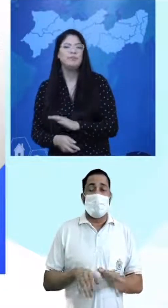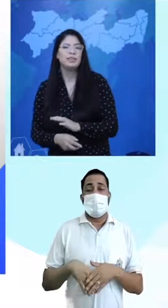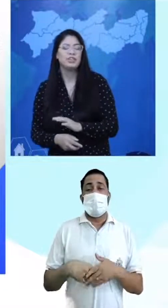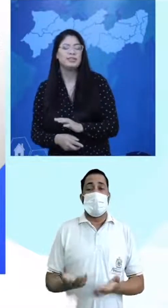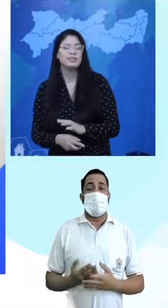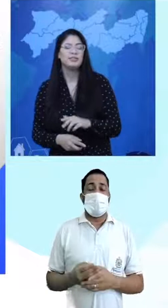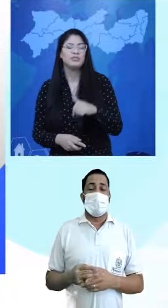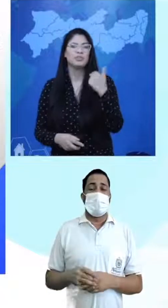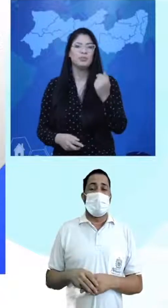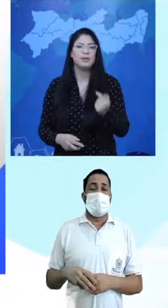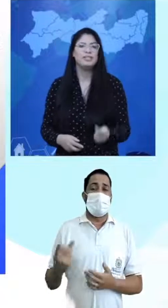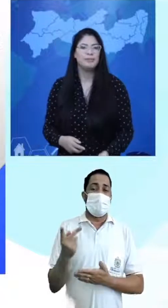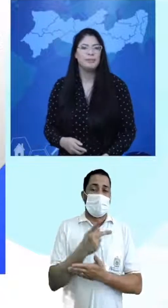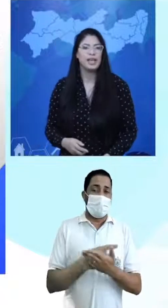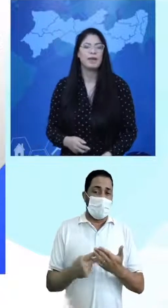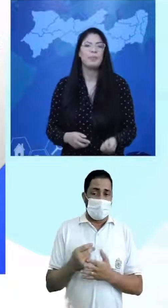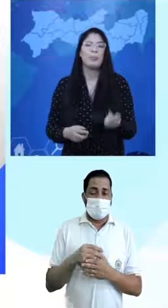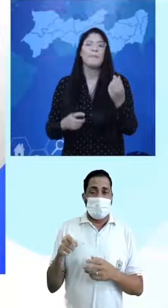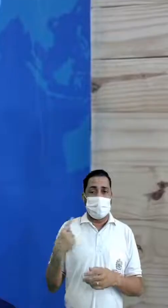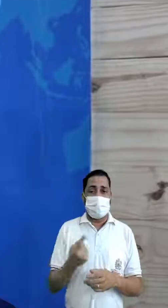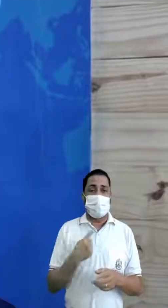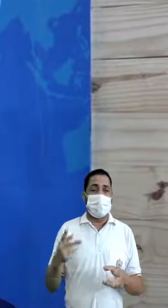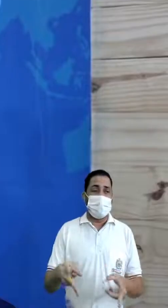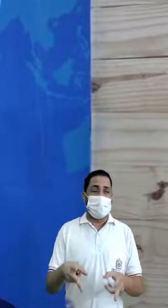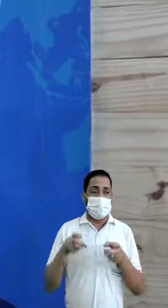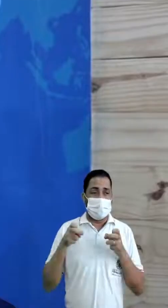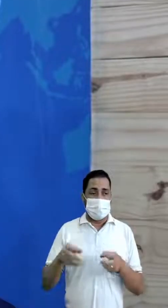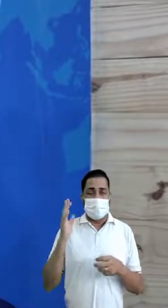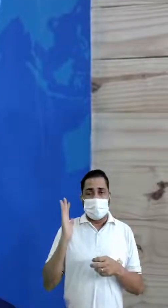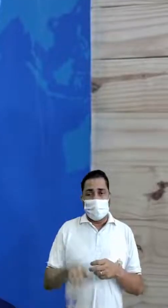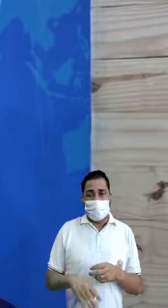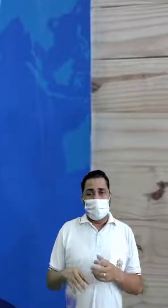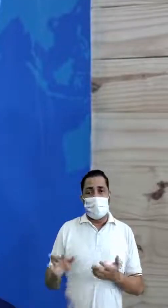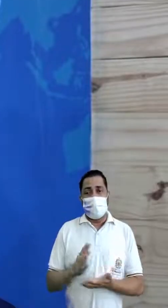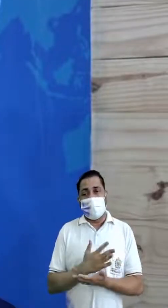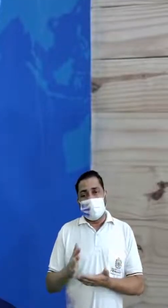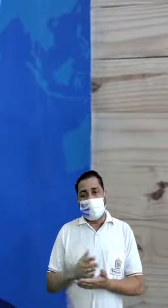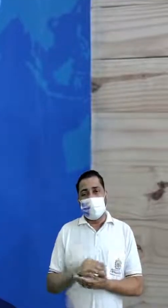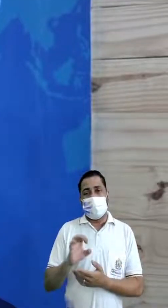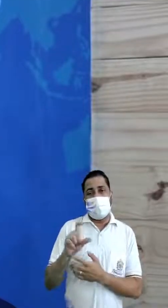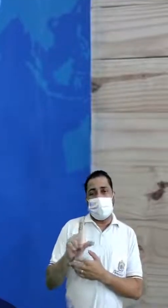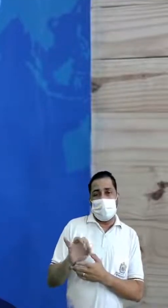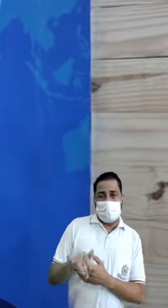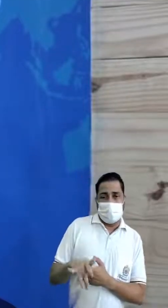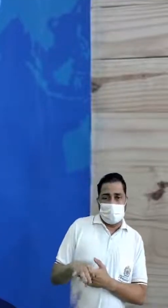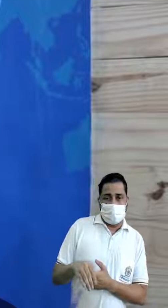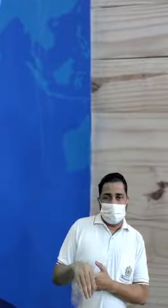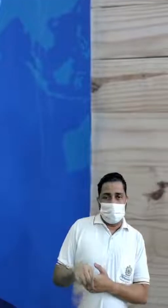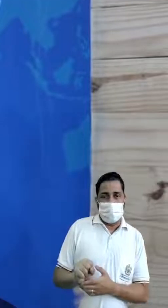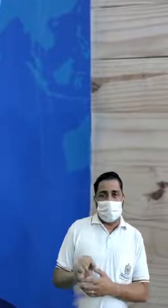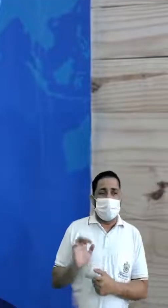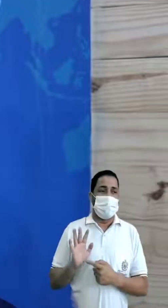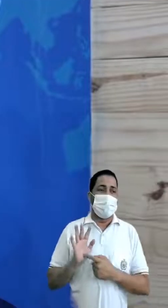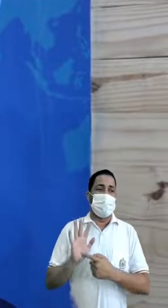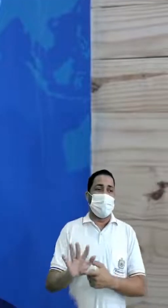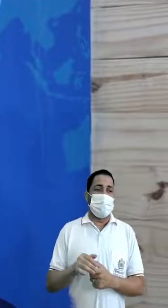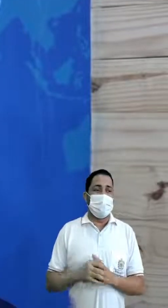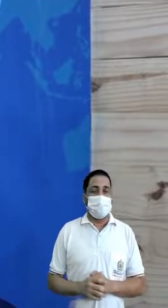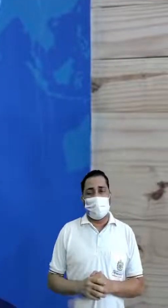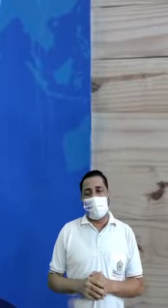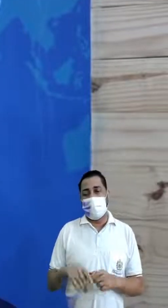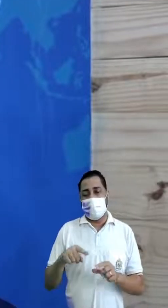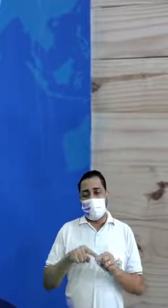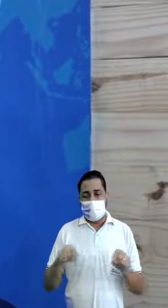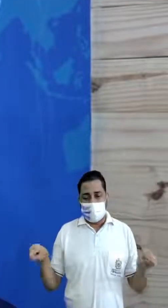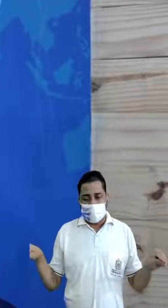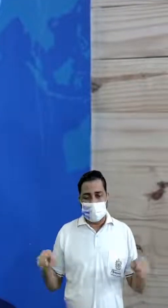na imagem a seguir, vocês vão perceber já alguns elementos da projeção cônica. Vocês vão ver a linha do